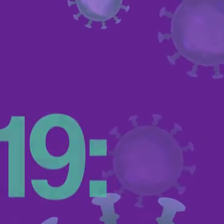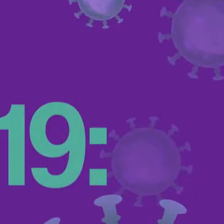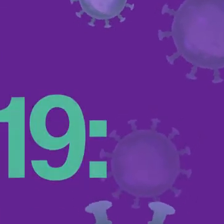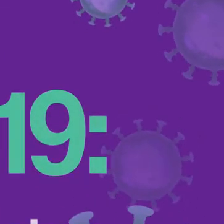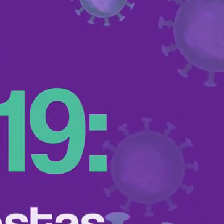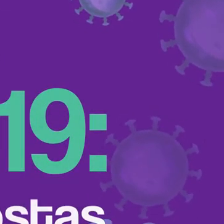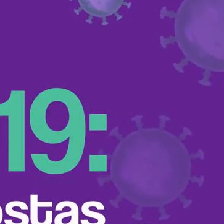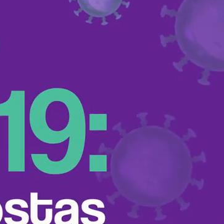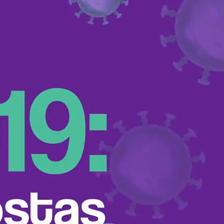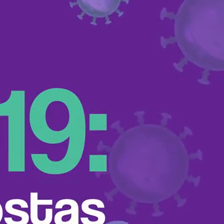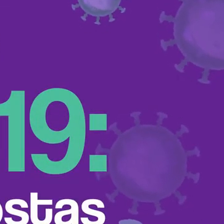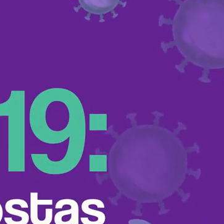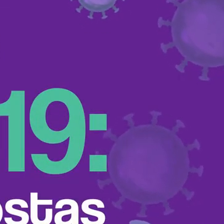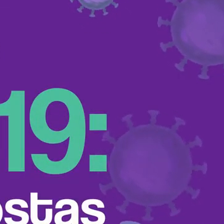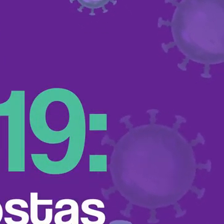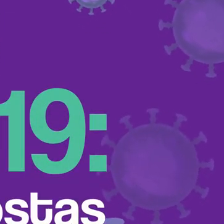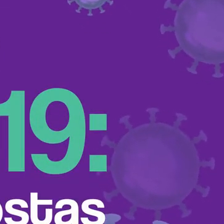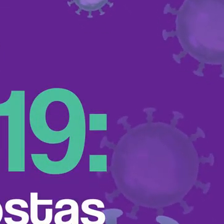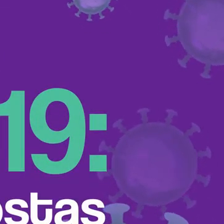e